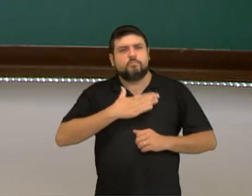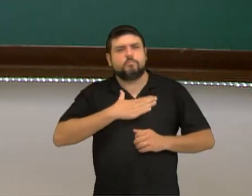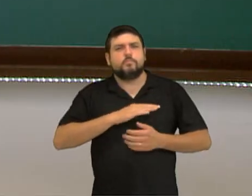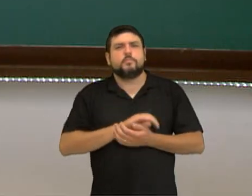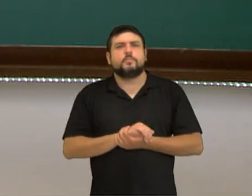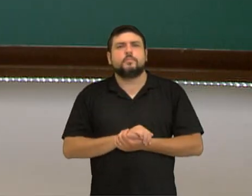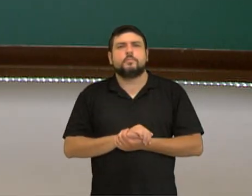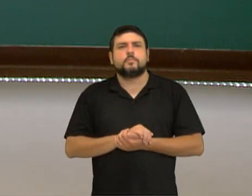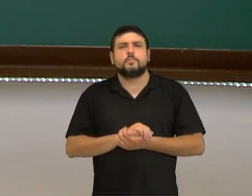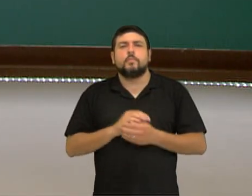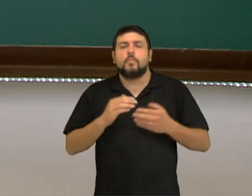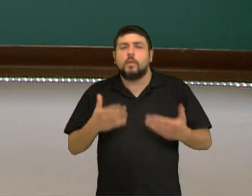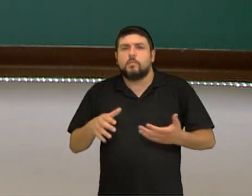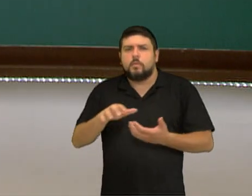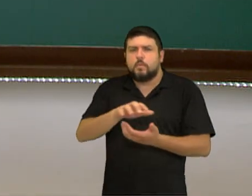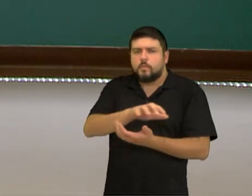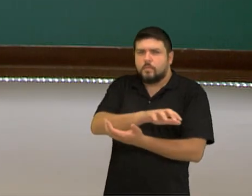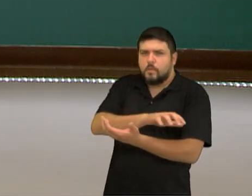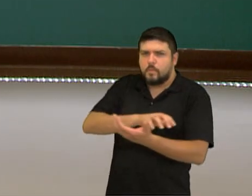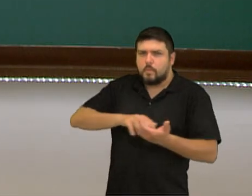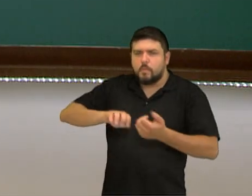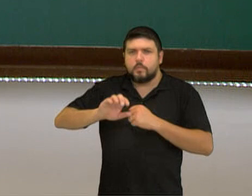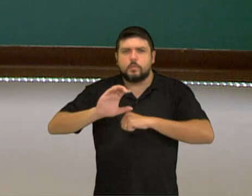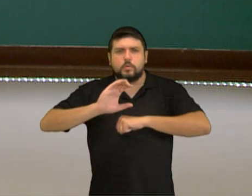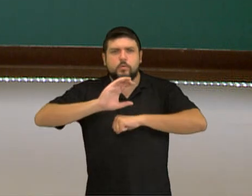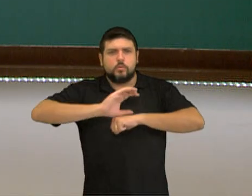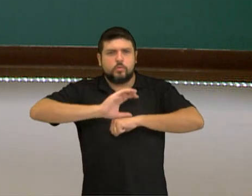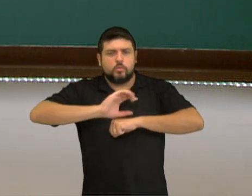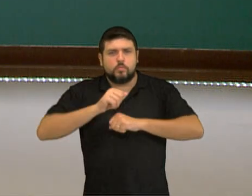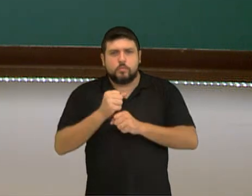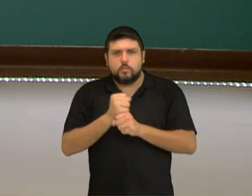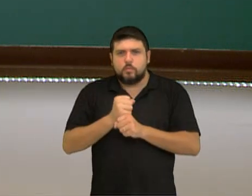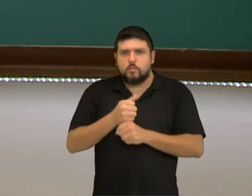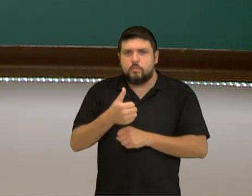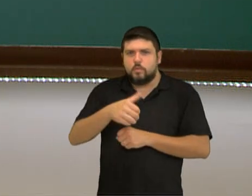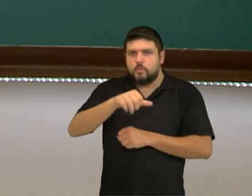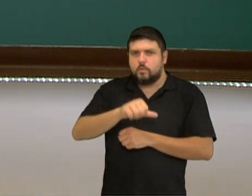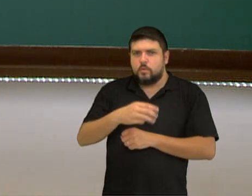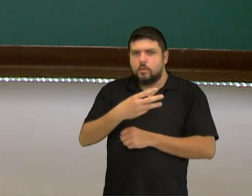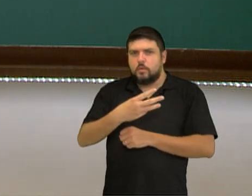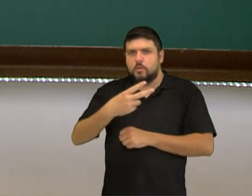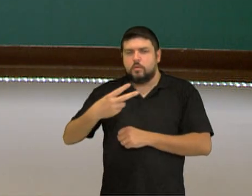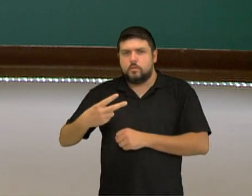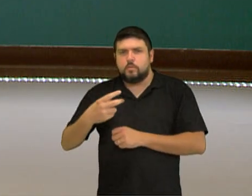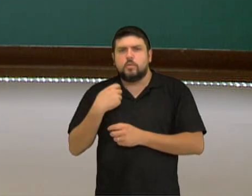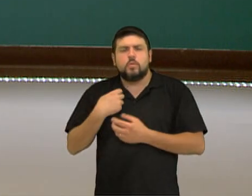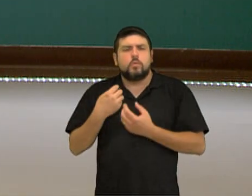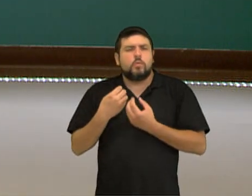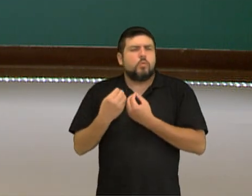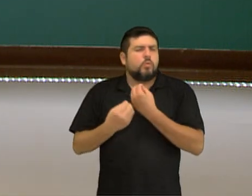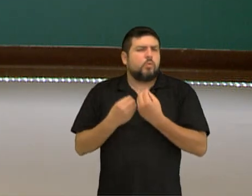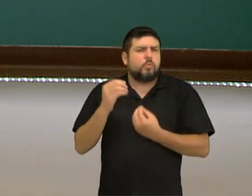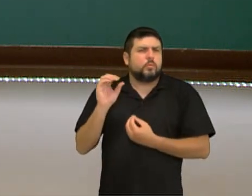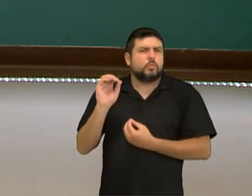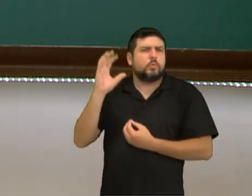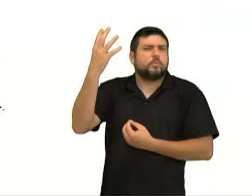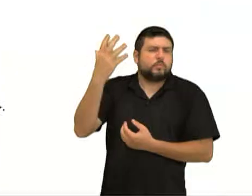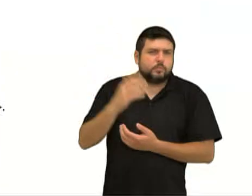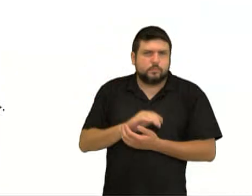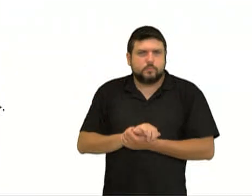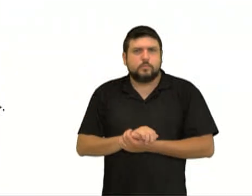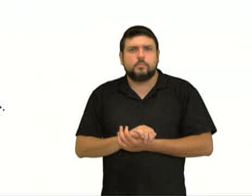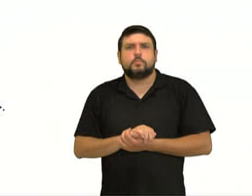Então, a Revolução Constitucionalista de 32. Como ela aconteceu, então? Vamos